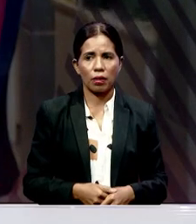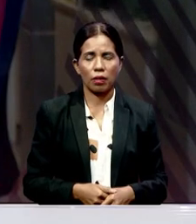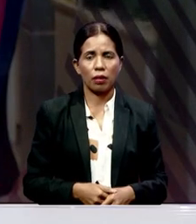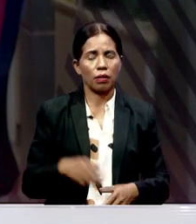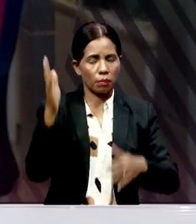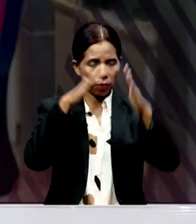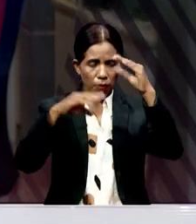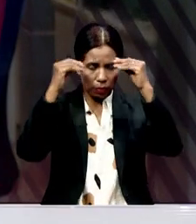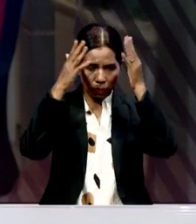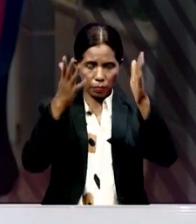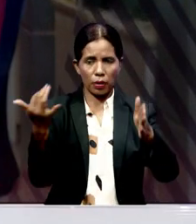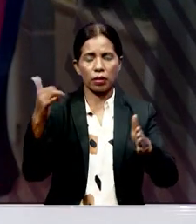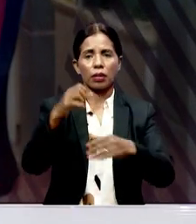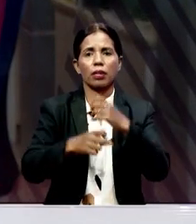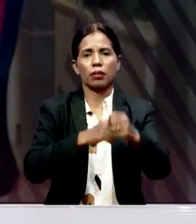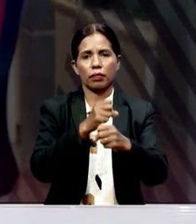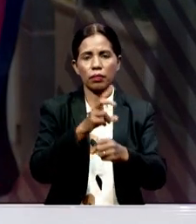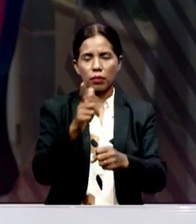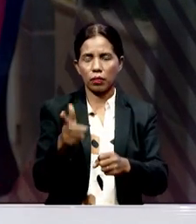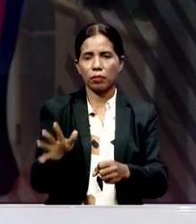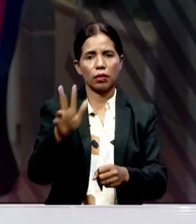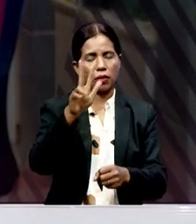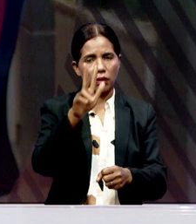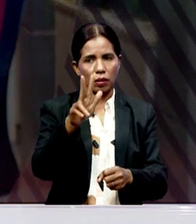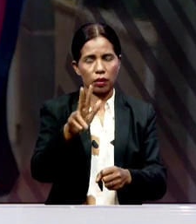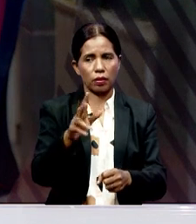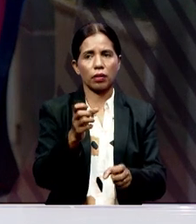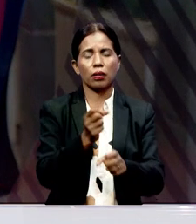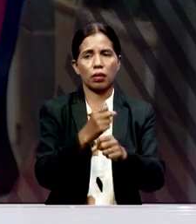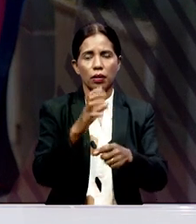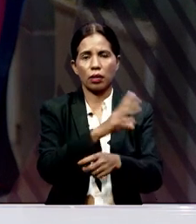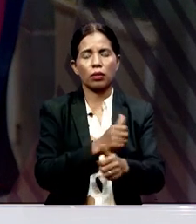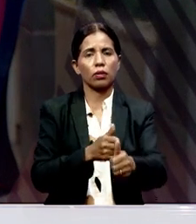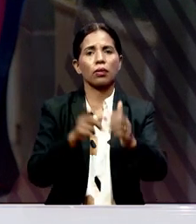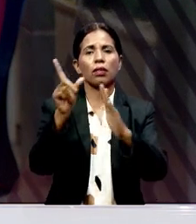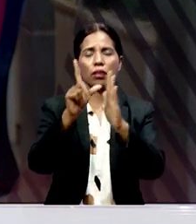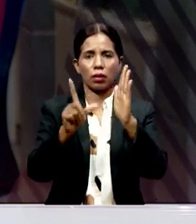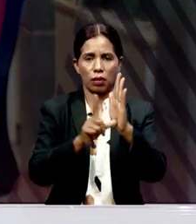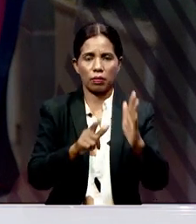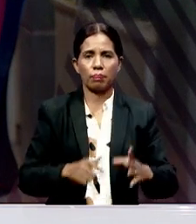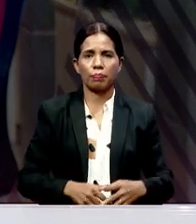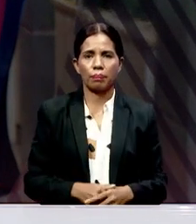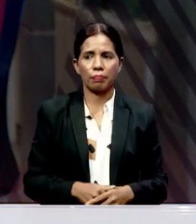problema professor contratado tiene reunión en el recentolo se resolve tuirlei.